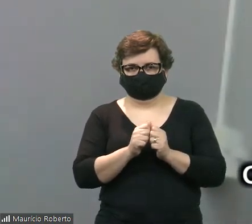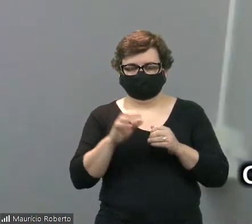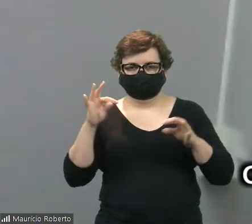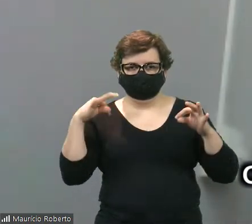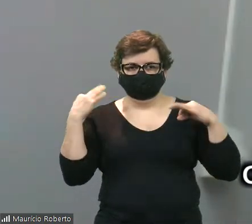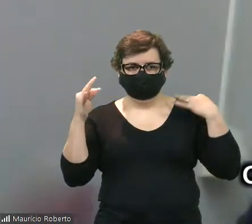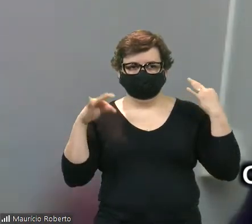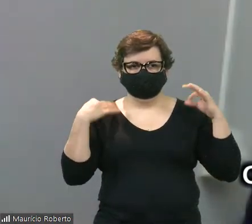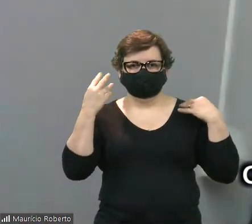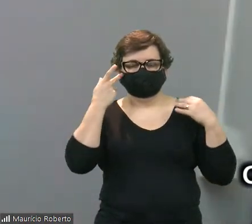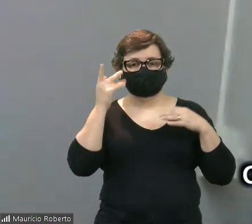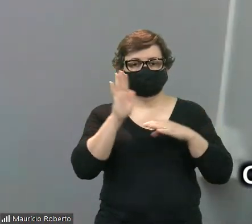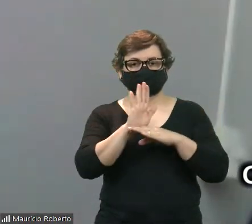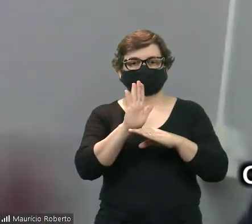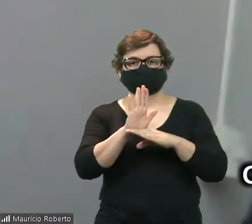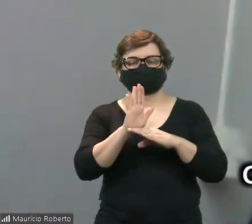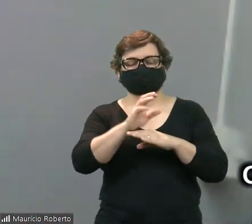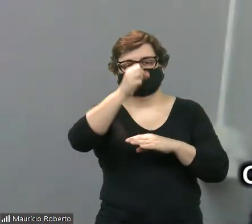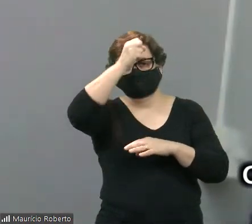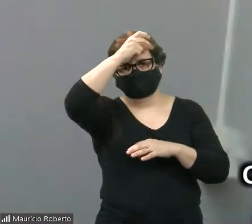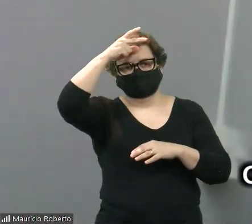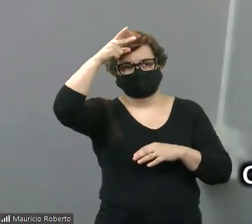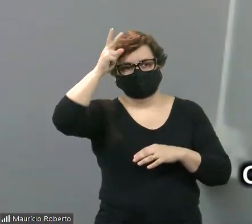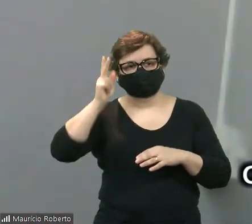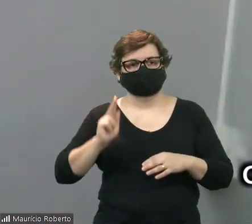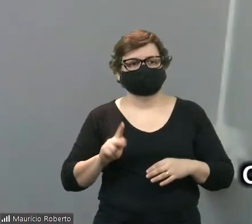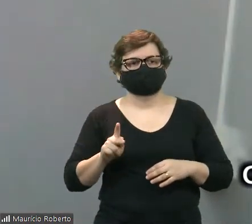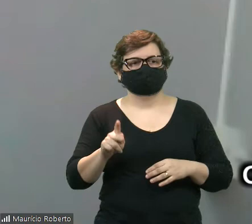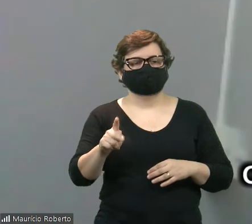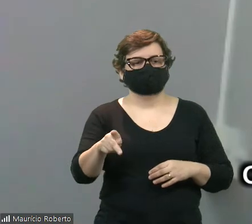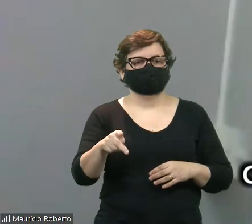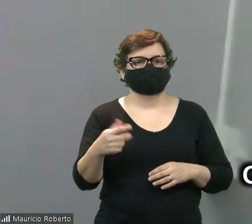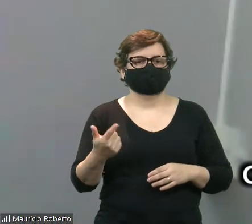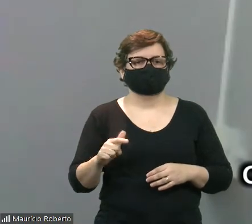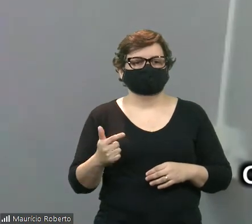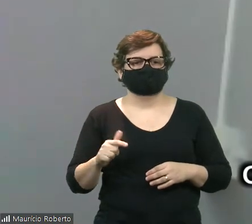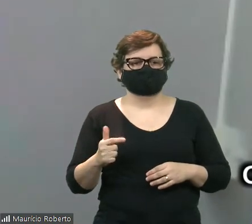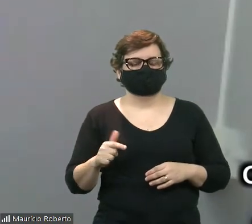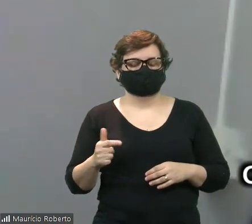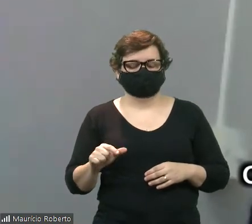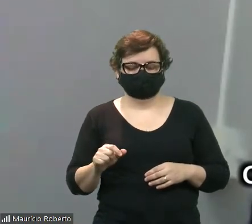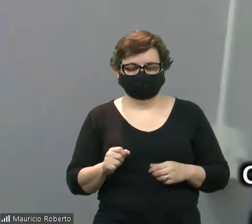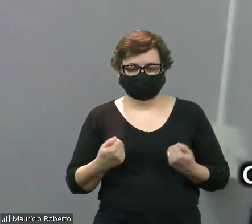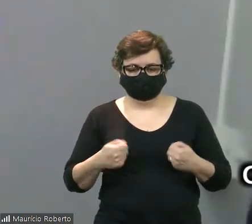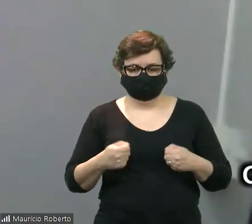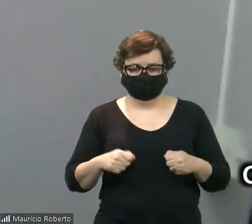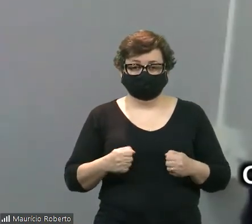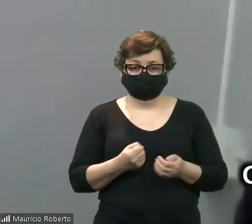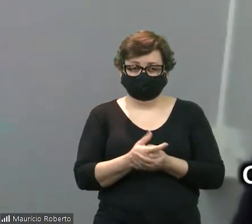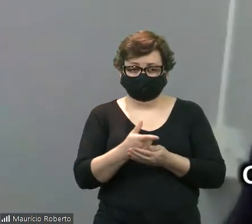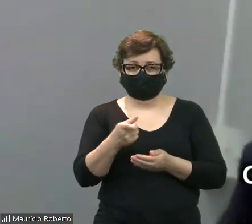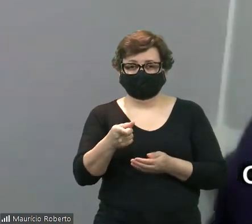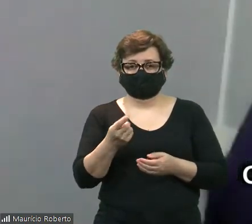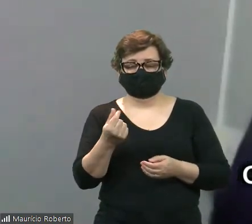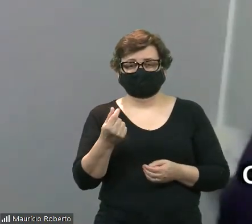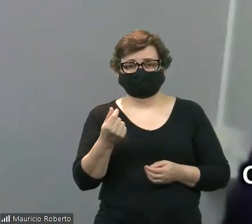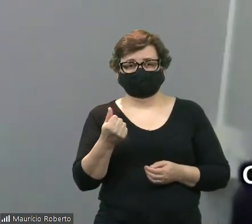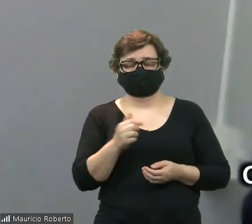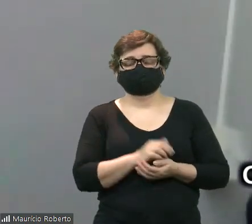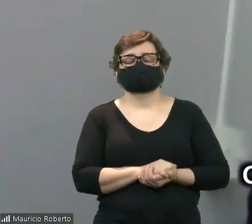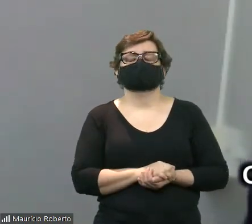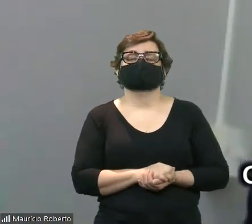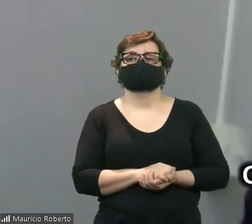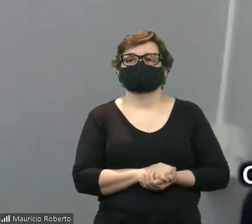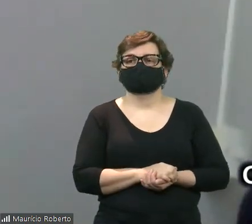para a prefeitura de maneira permanente, sem ter que investir esse recurso aí a longo prazo ou